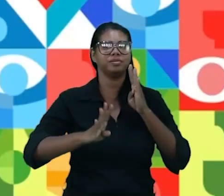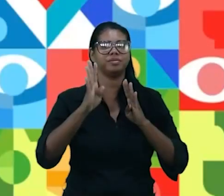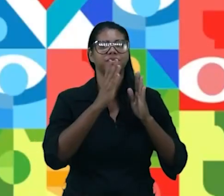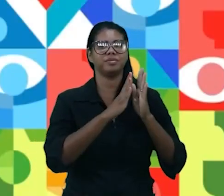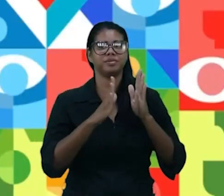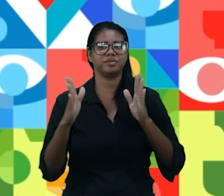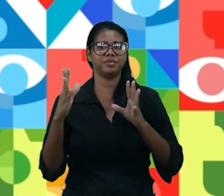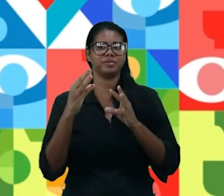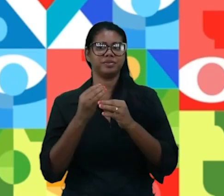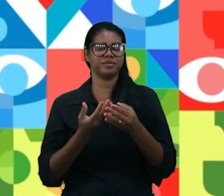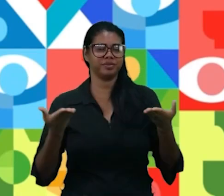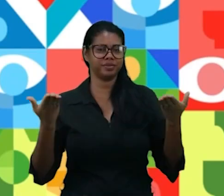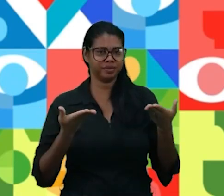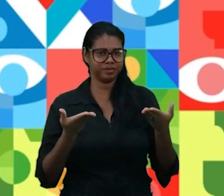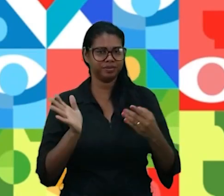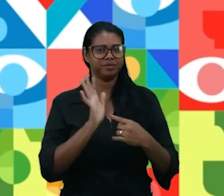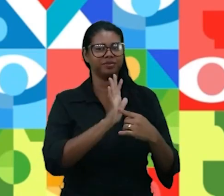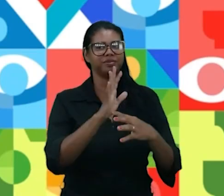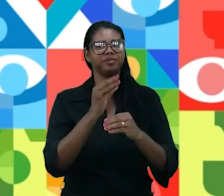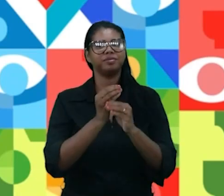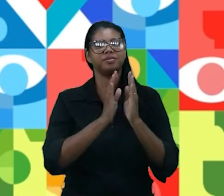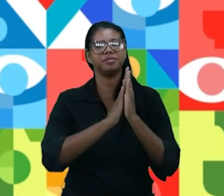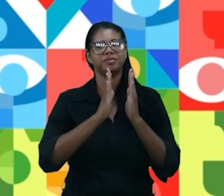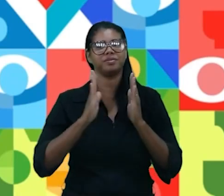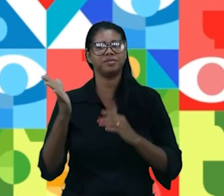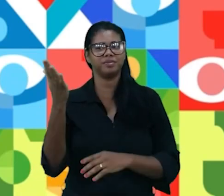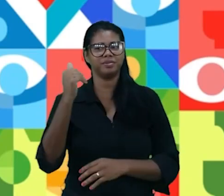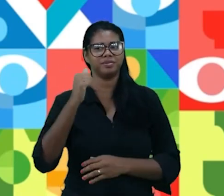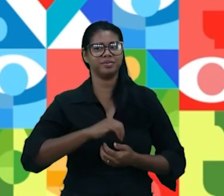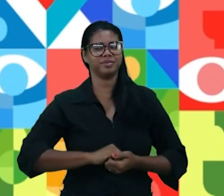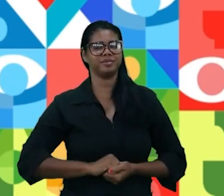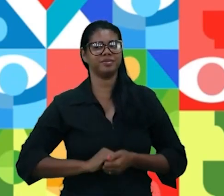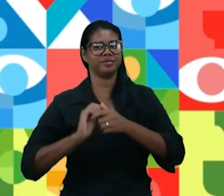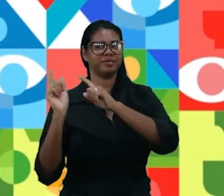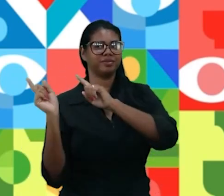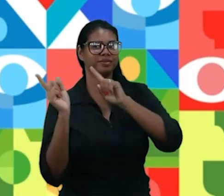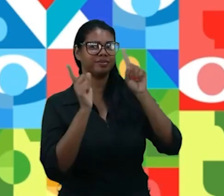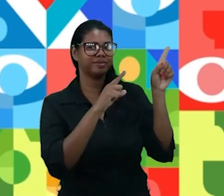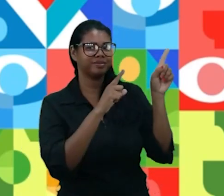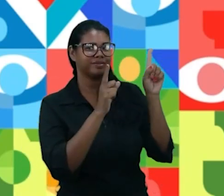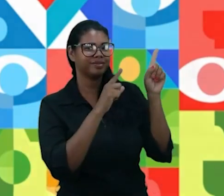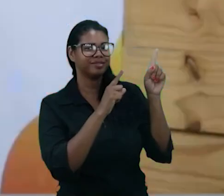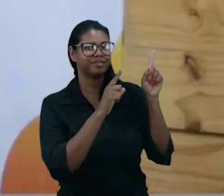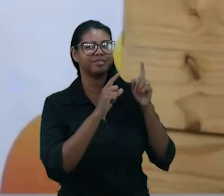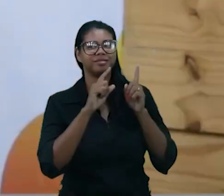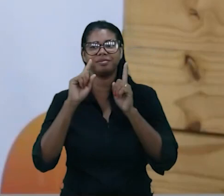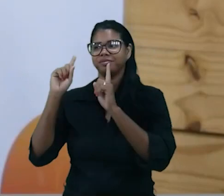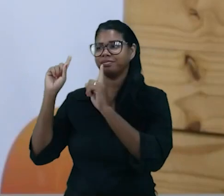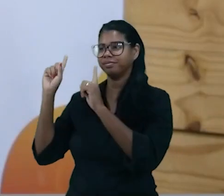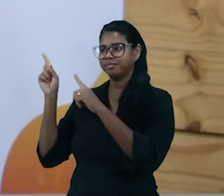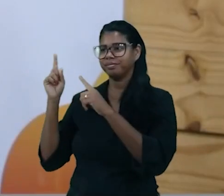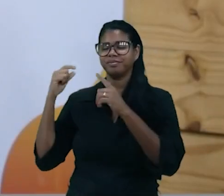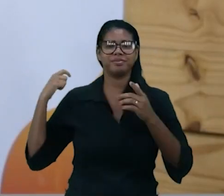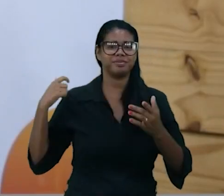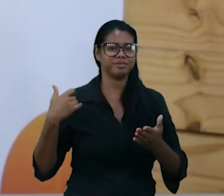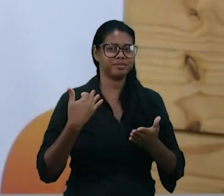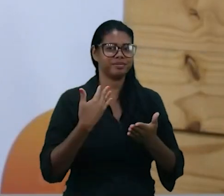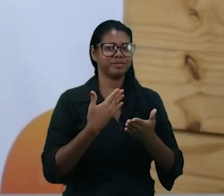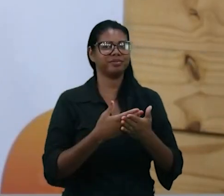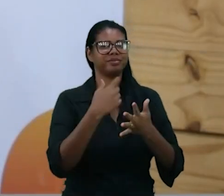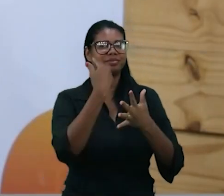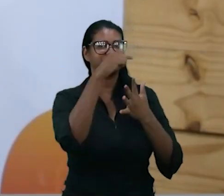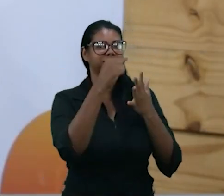utilizadas ainda hoje nas bibliotecas. Então, bora lá! Nesse momento, a gente vai entender um pouquinho mais sobre o processo da